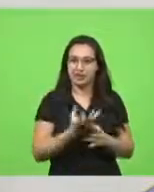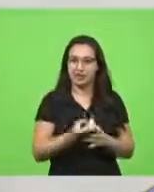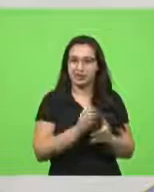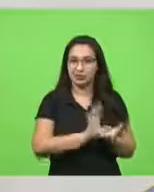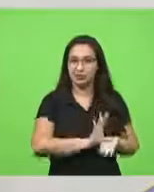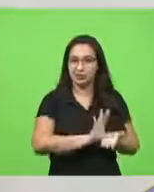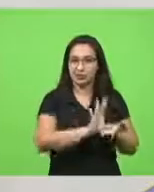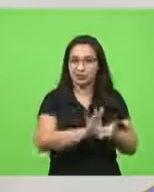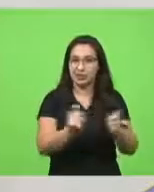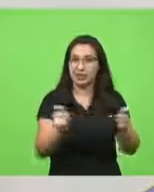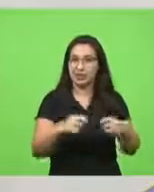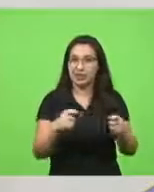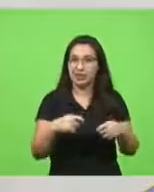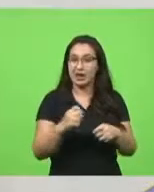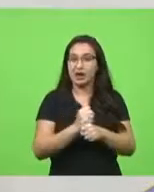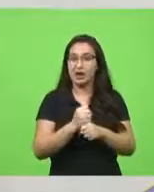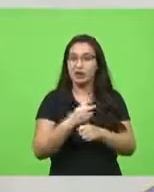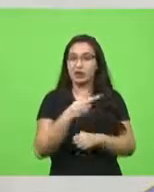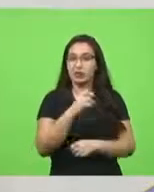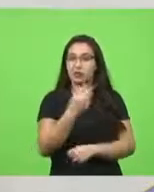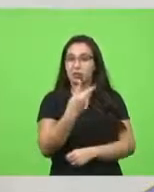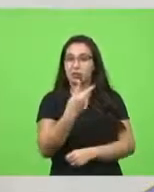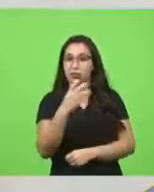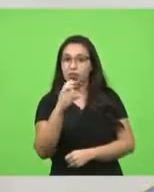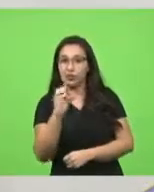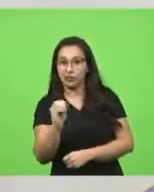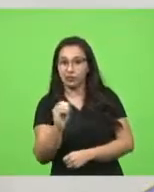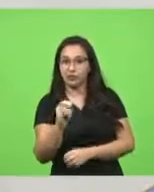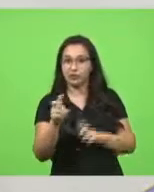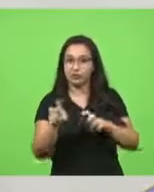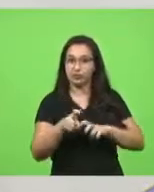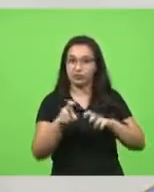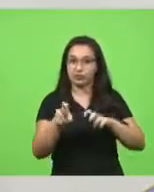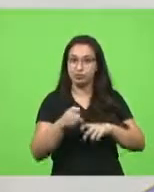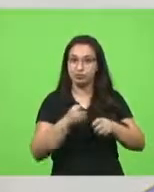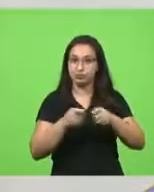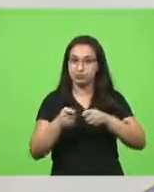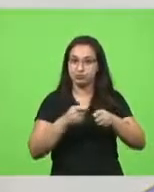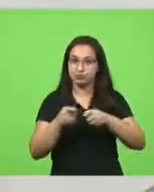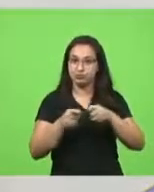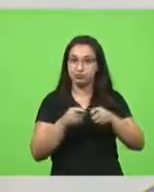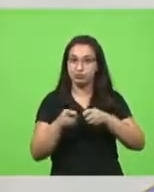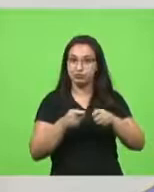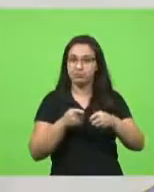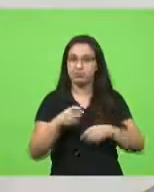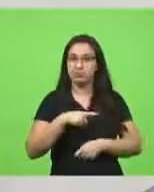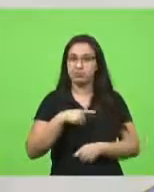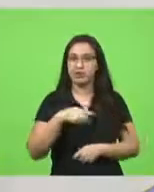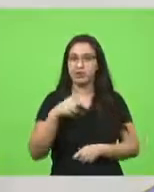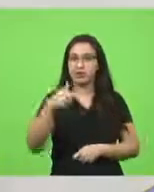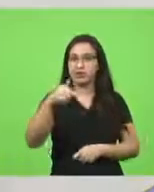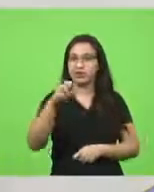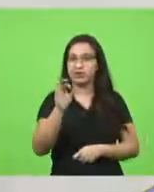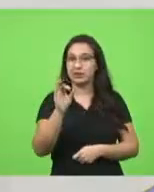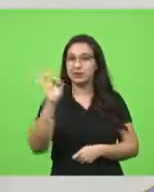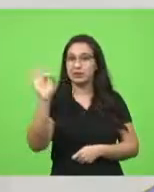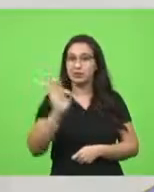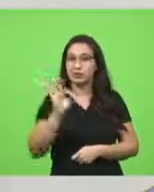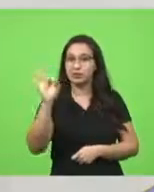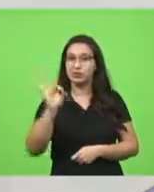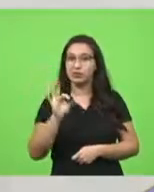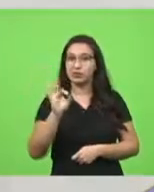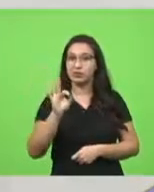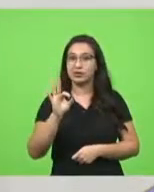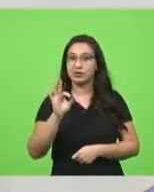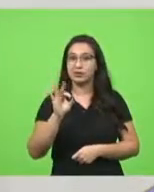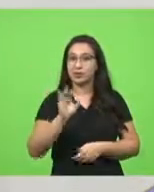porque só no ano de 2020, né, o agronegócio catarinense correspondeu por 70% das nossas